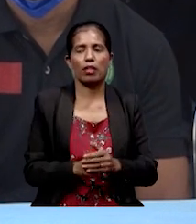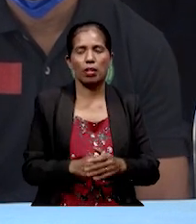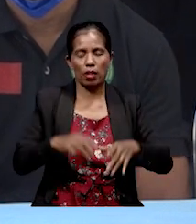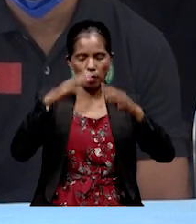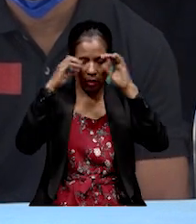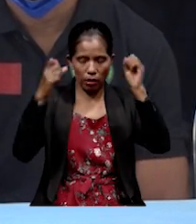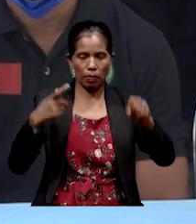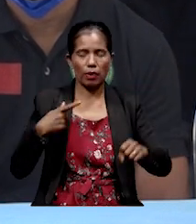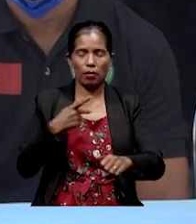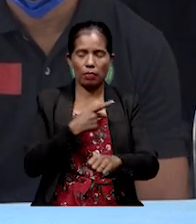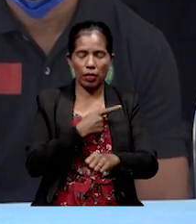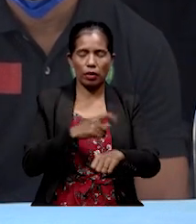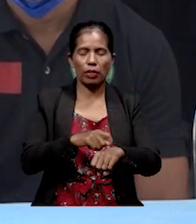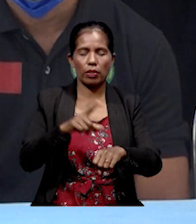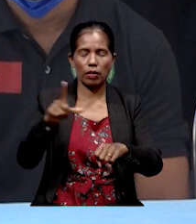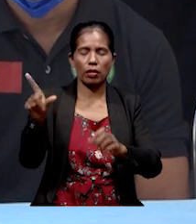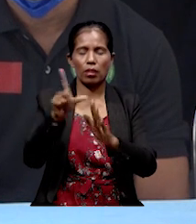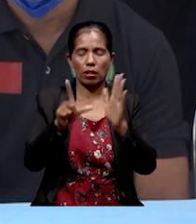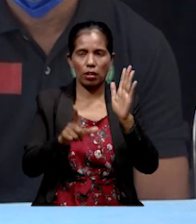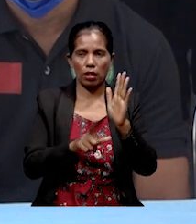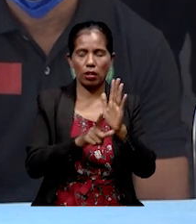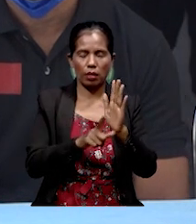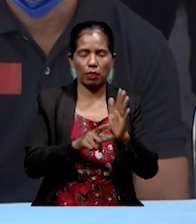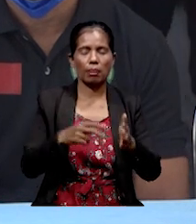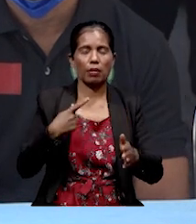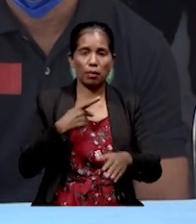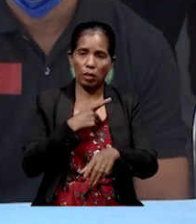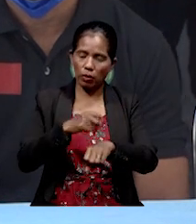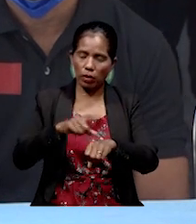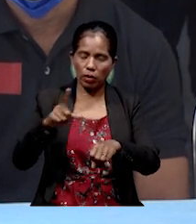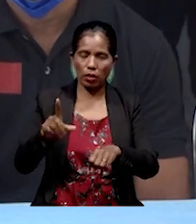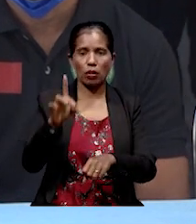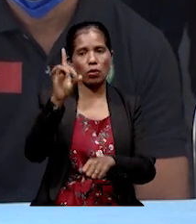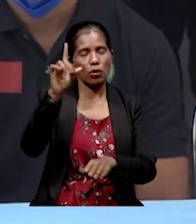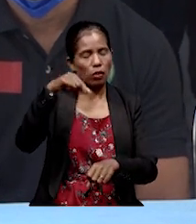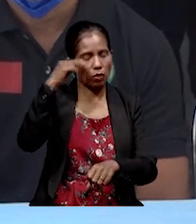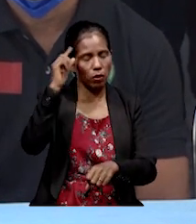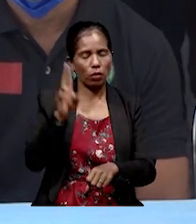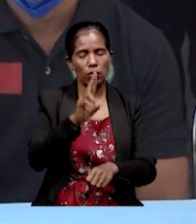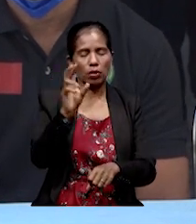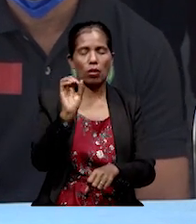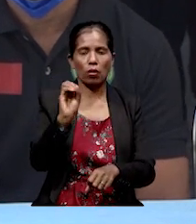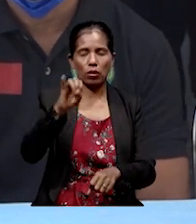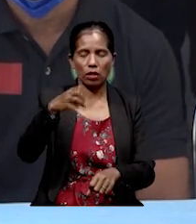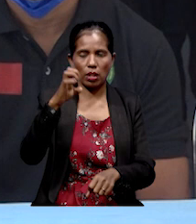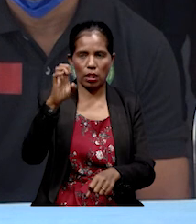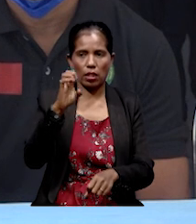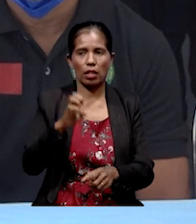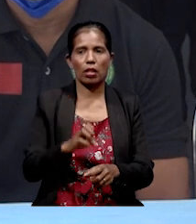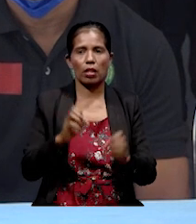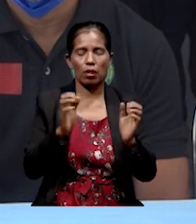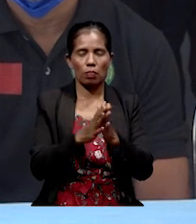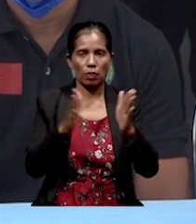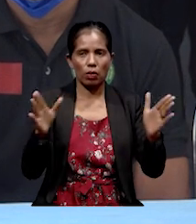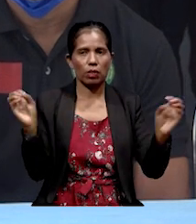presidente do Parlamento não violação em si do regimento do Parlamento Nacional. Oitavo governo na execução do Orçamento Geral do Estado, não é bom